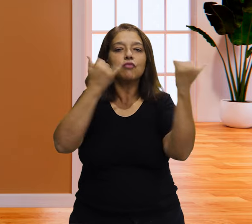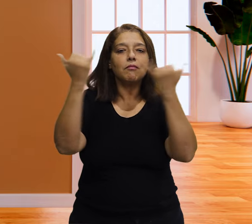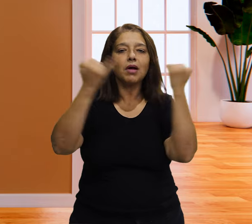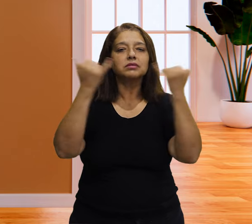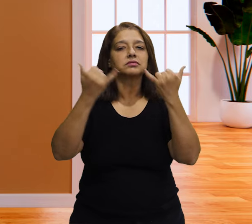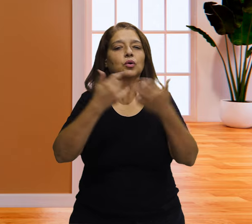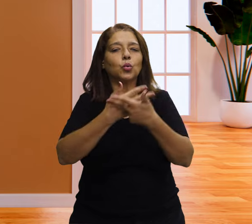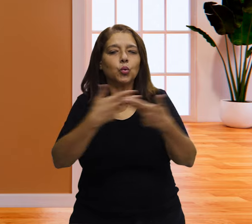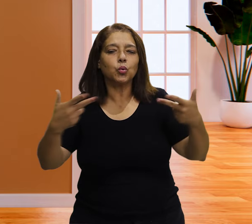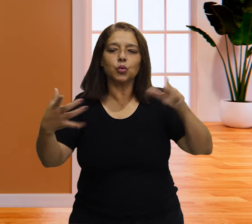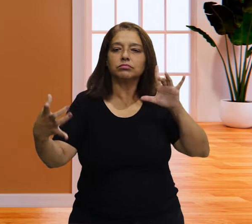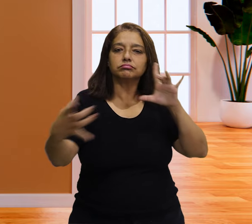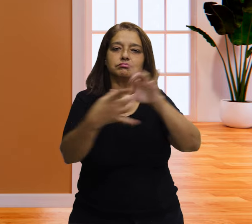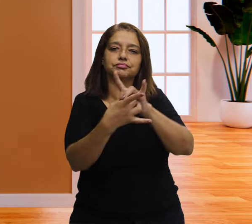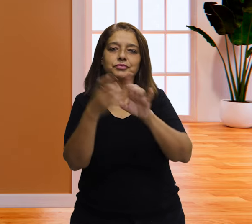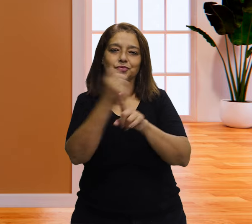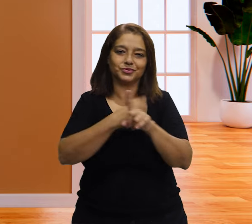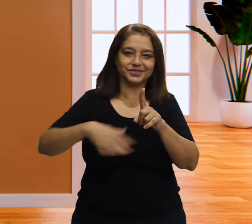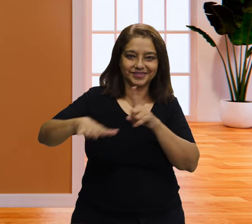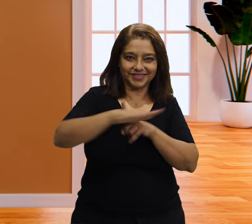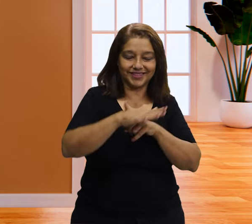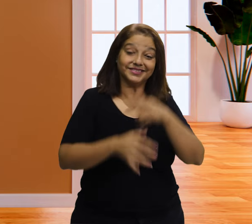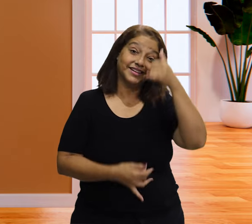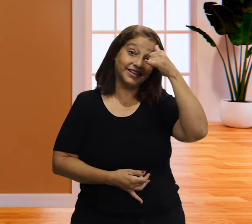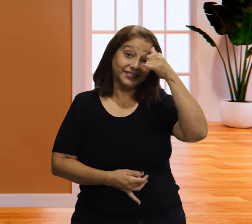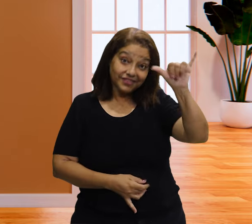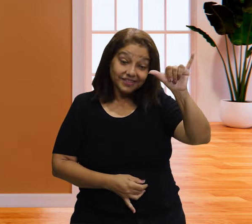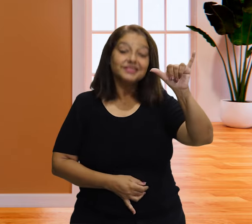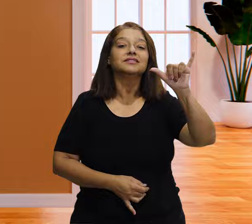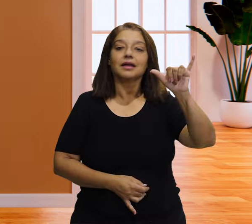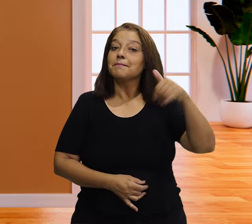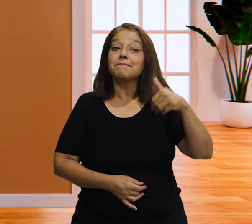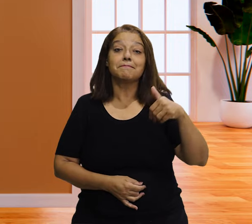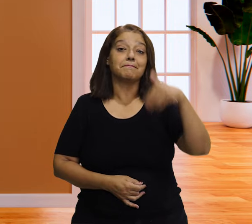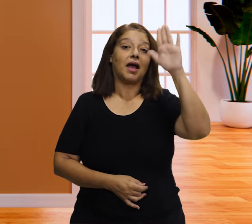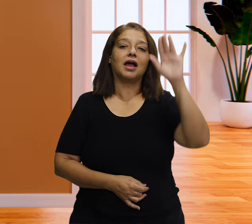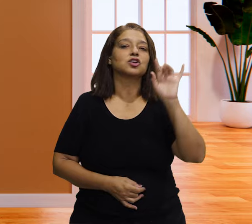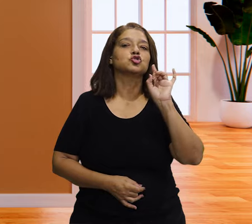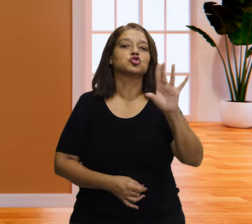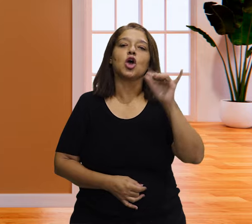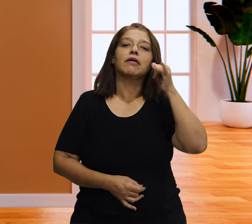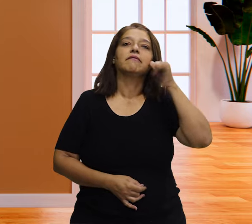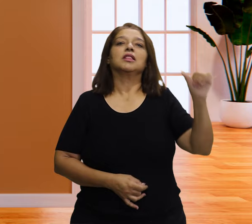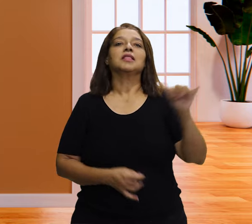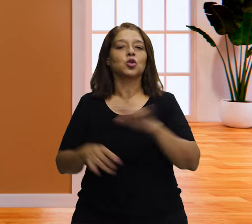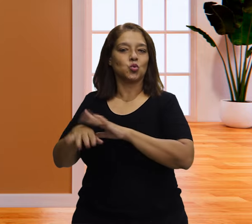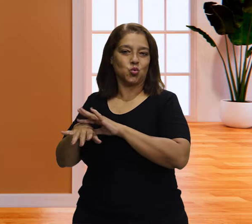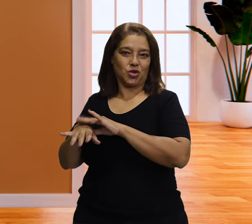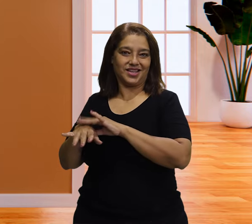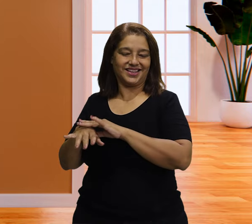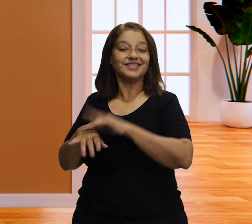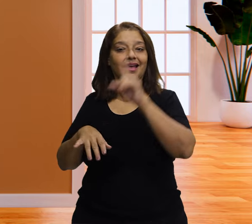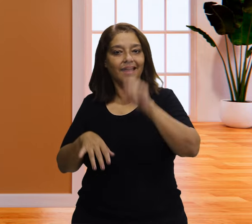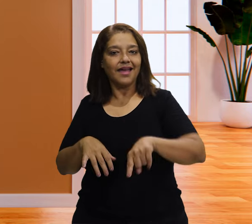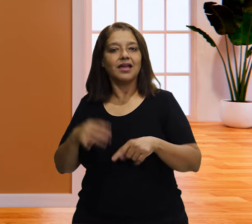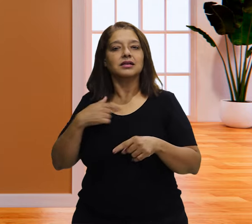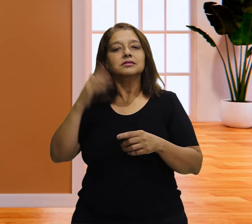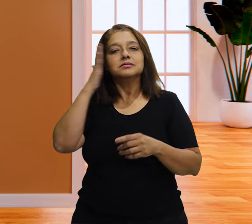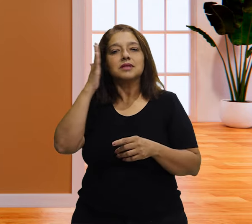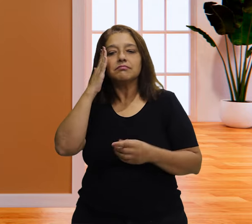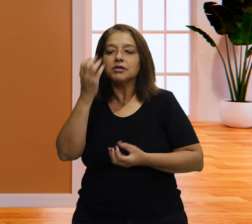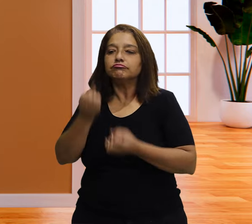de vínculos sociais. Prevenir é mais do que evitar doenças. É criar contextos em